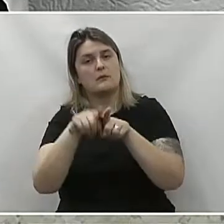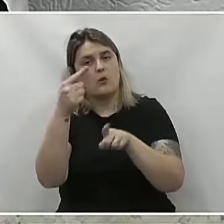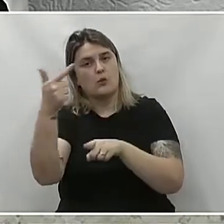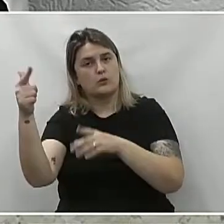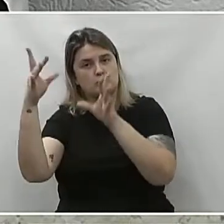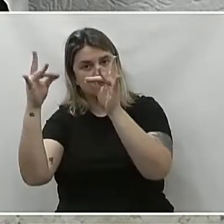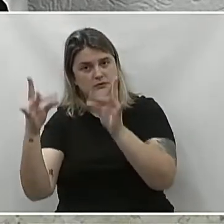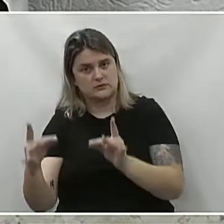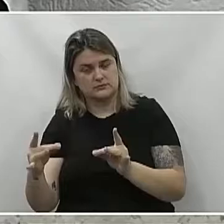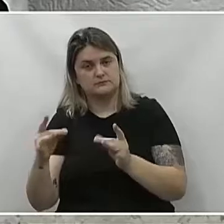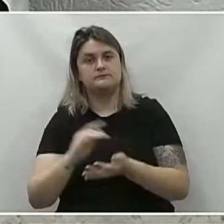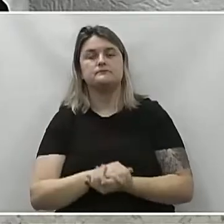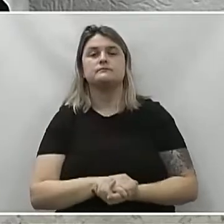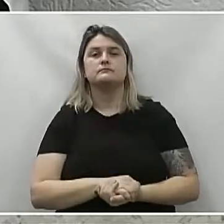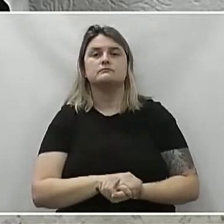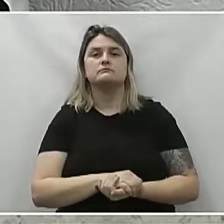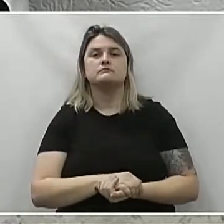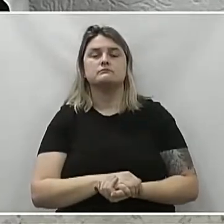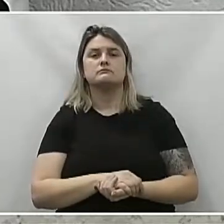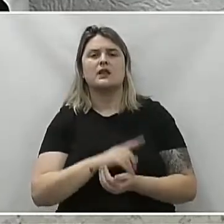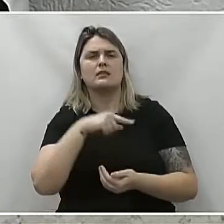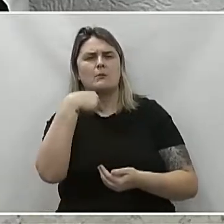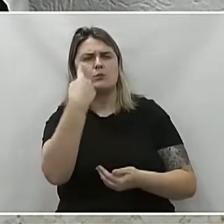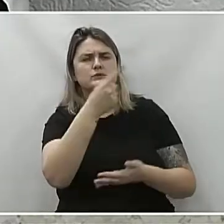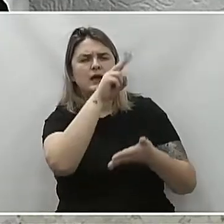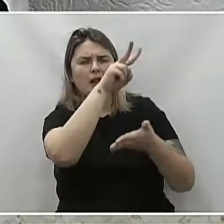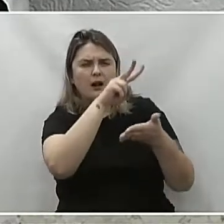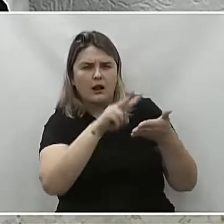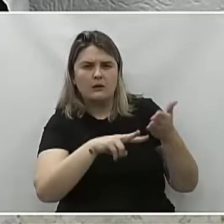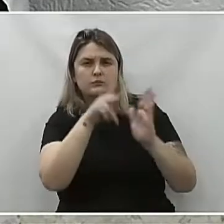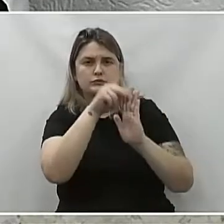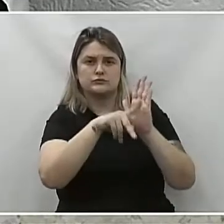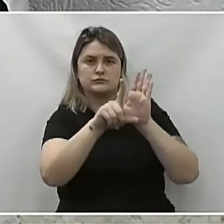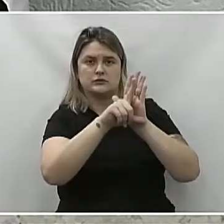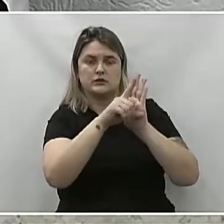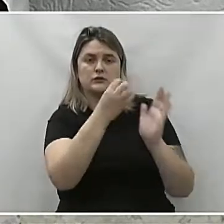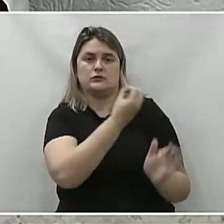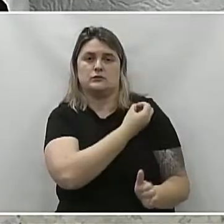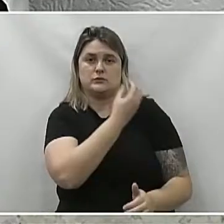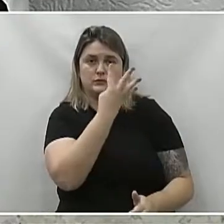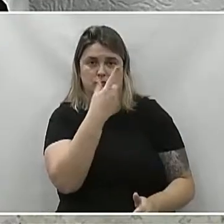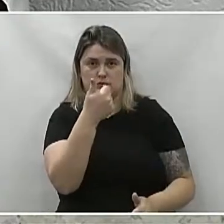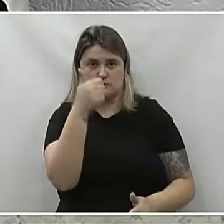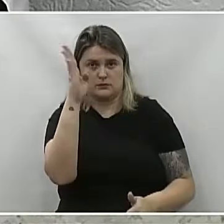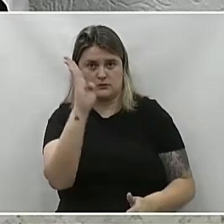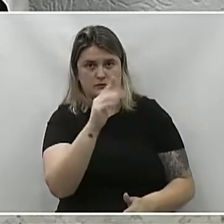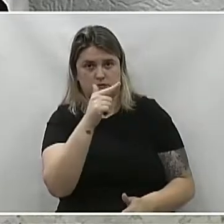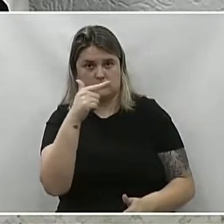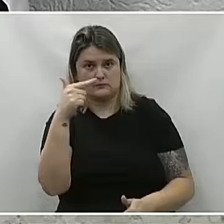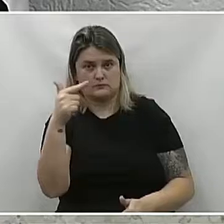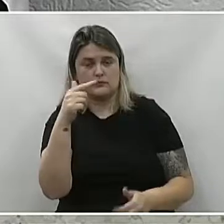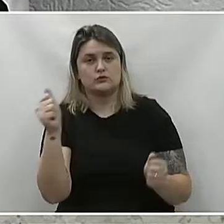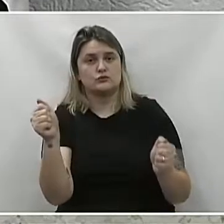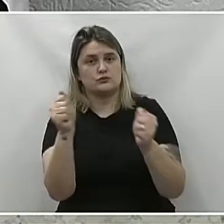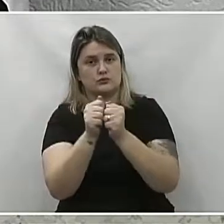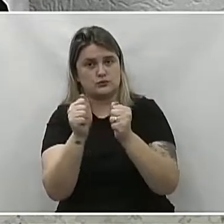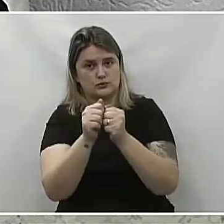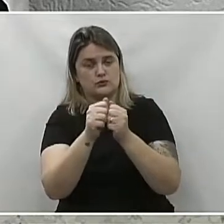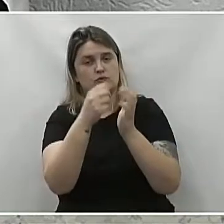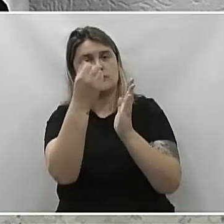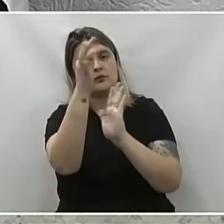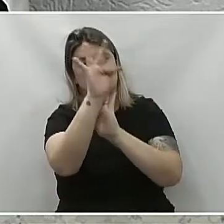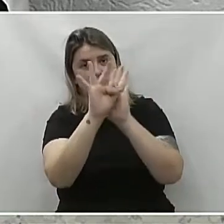outras providências. Fundamentação. Após ler o projeto de lei ordinária de número 41 de 2022, juntamente com